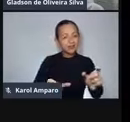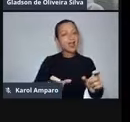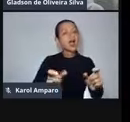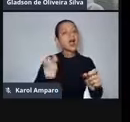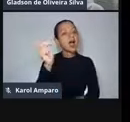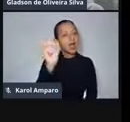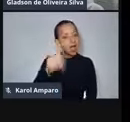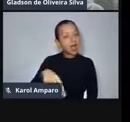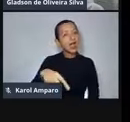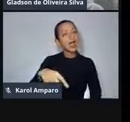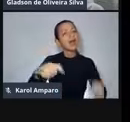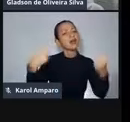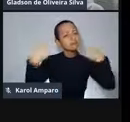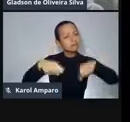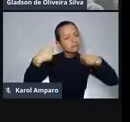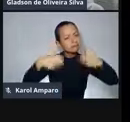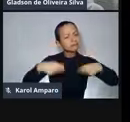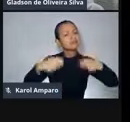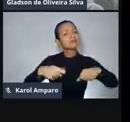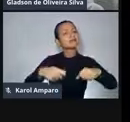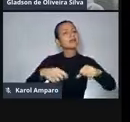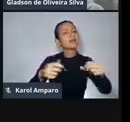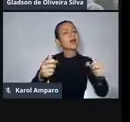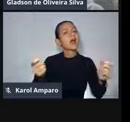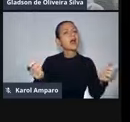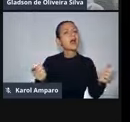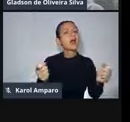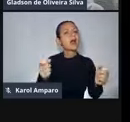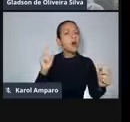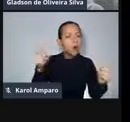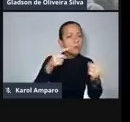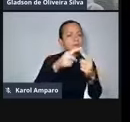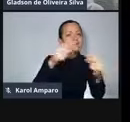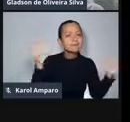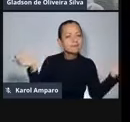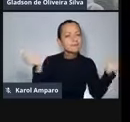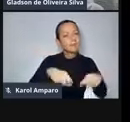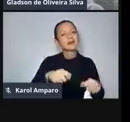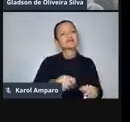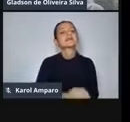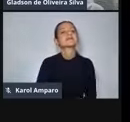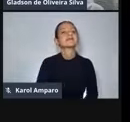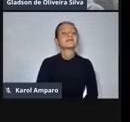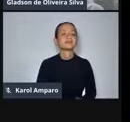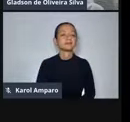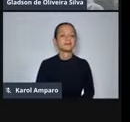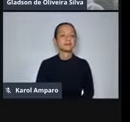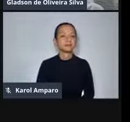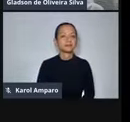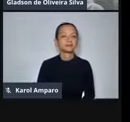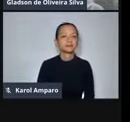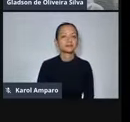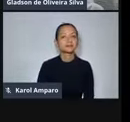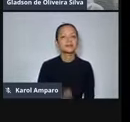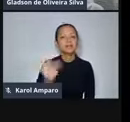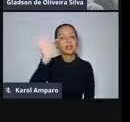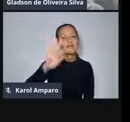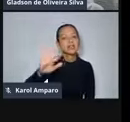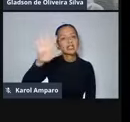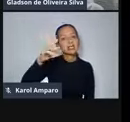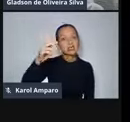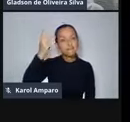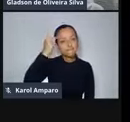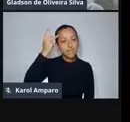para eles e para todos, e que podem se alcançar os seus objetivos, né? A Federação Paulista de Capoeira,